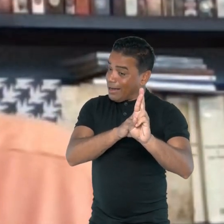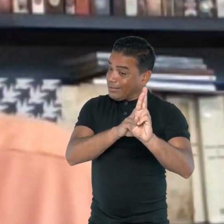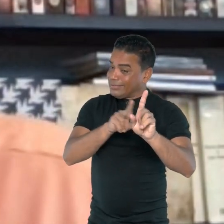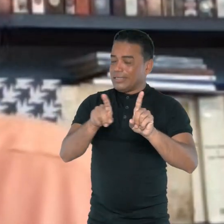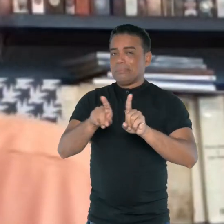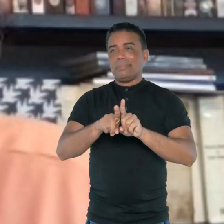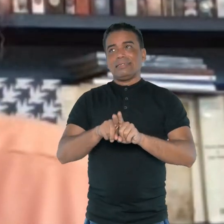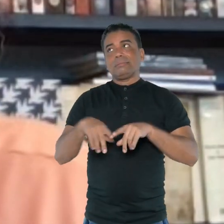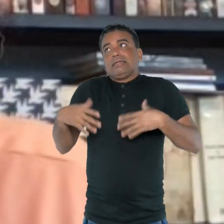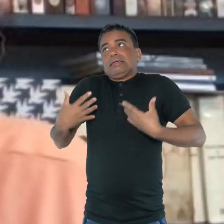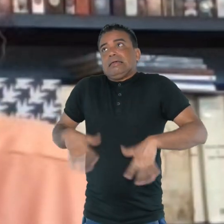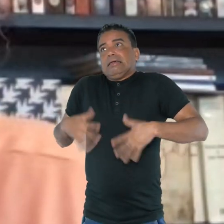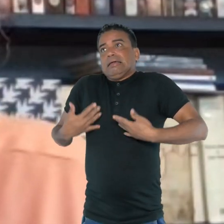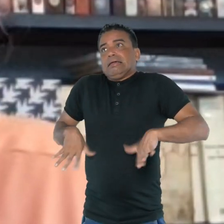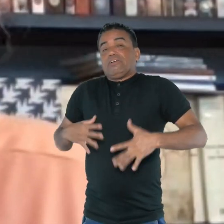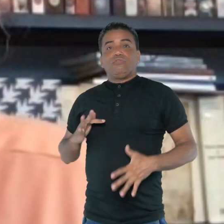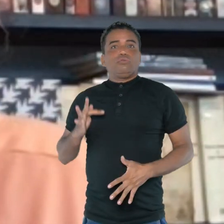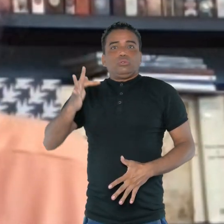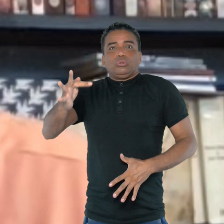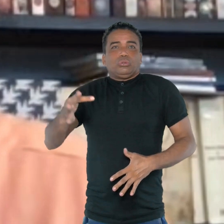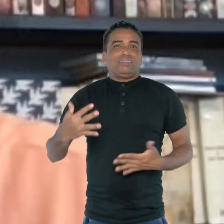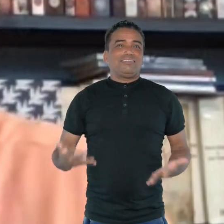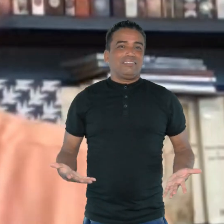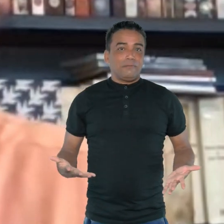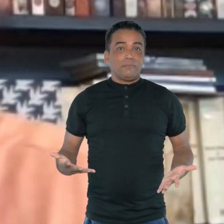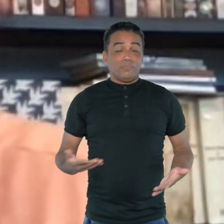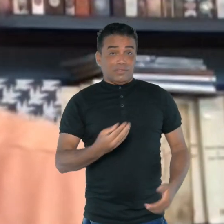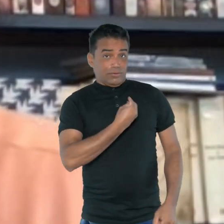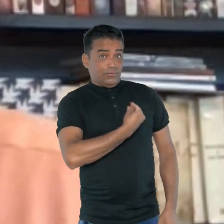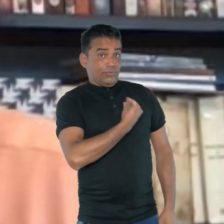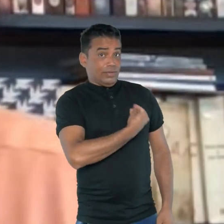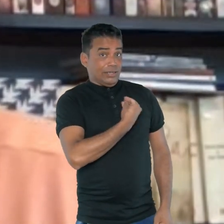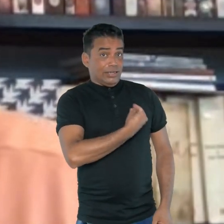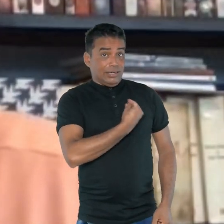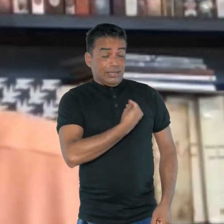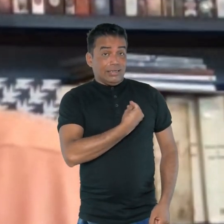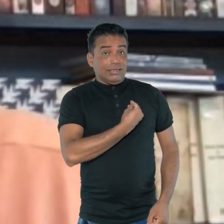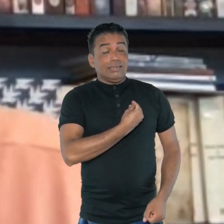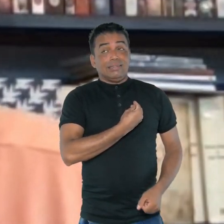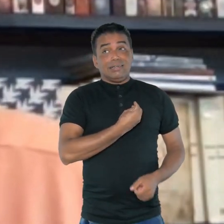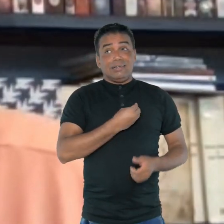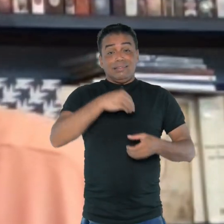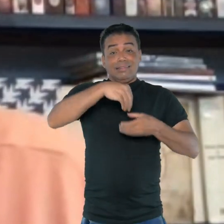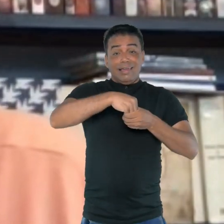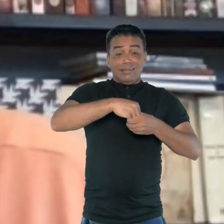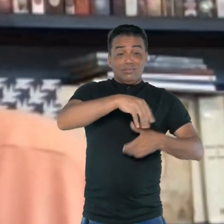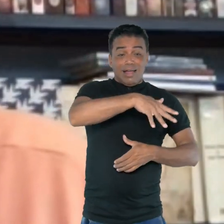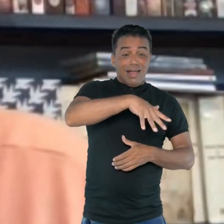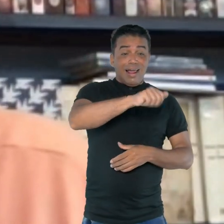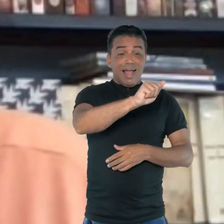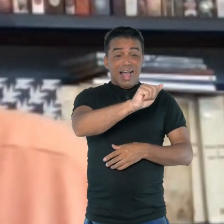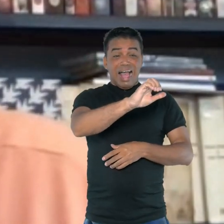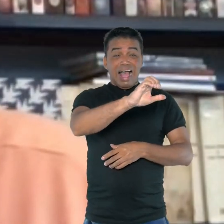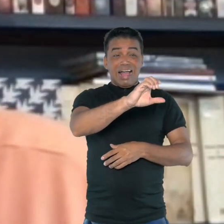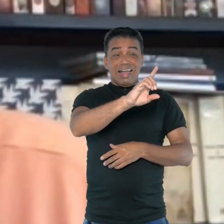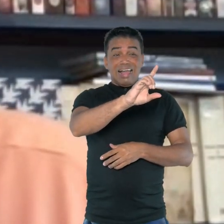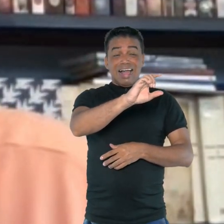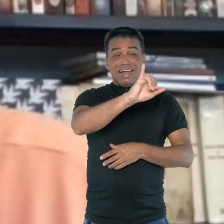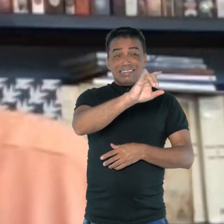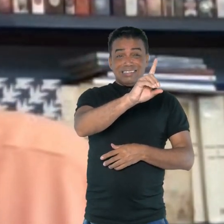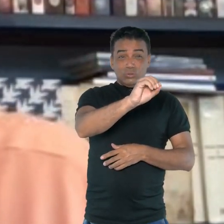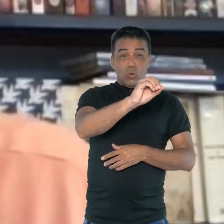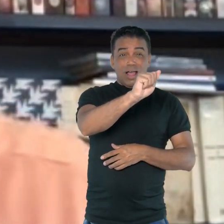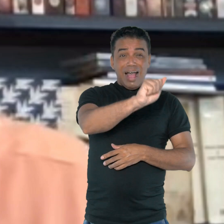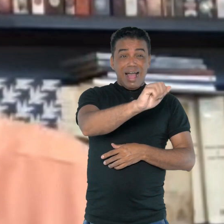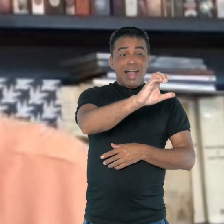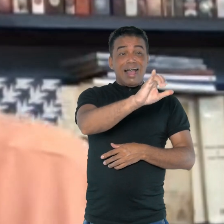a desesperança, entre uma vida vivida na acidez e uma vida que pode ser vivida sem